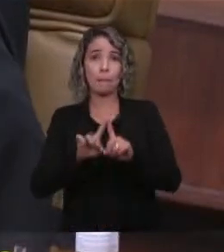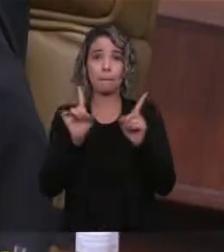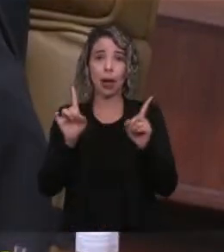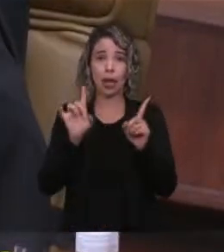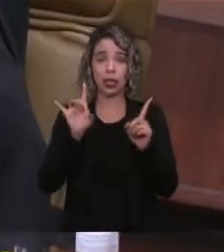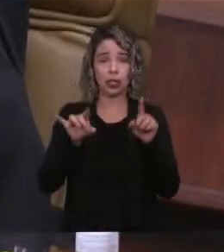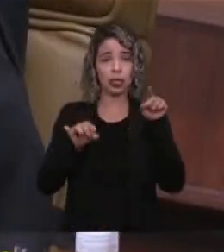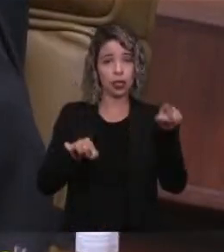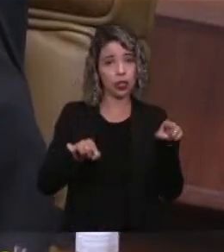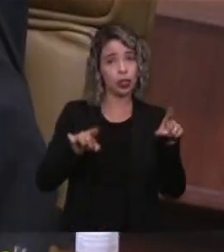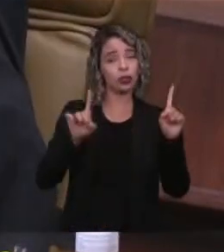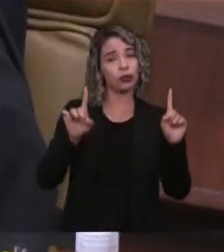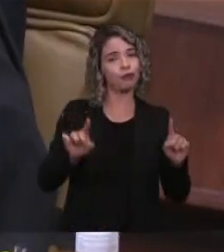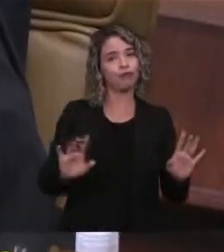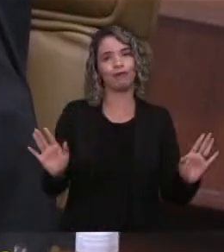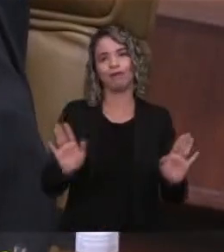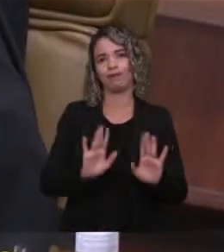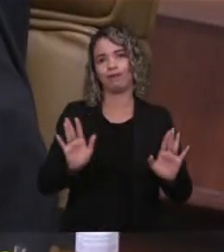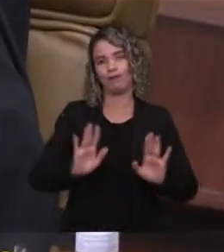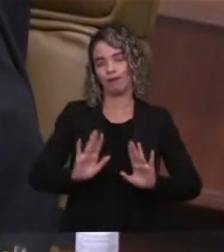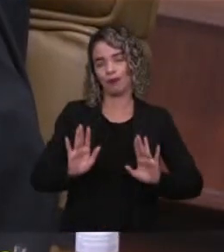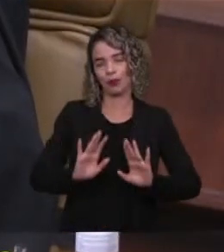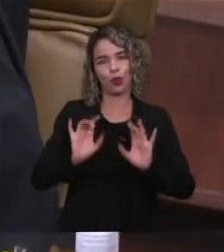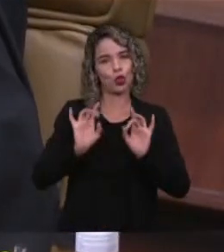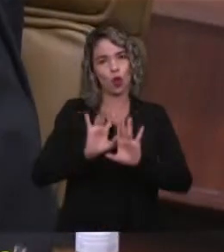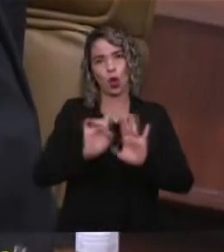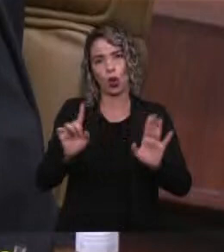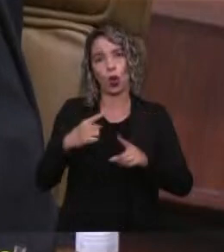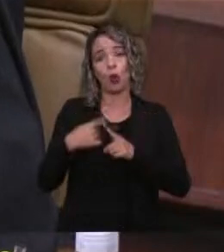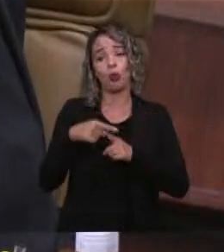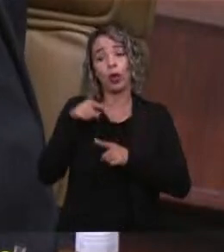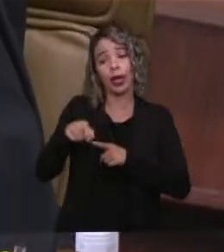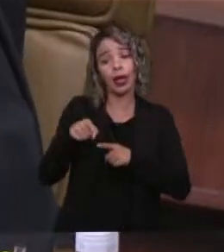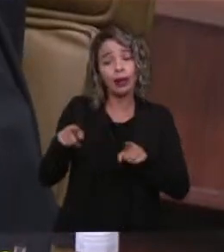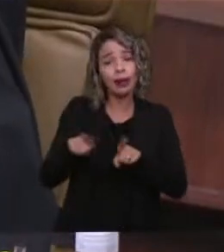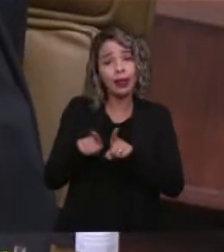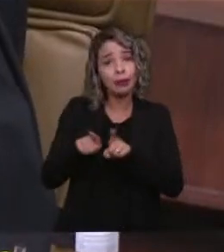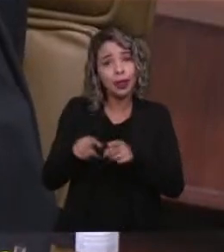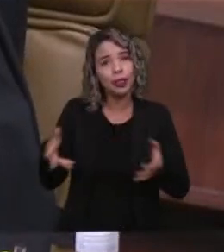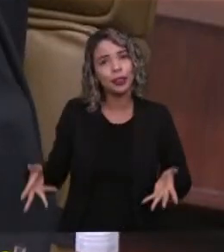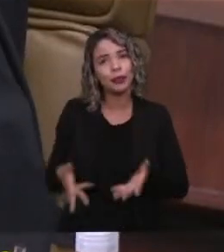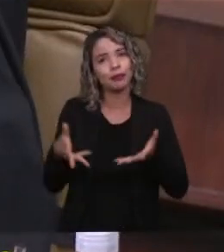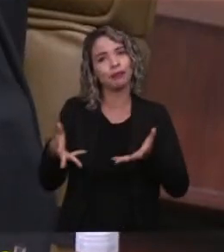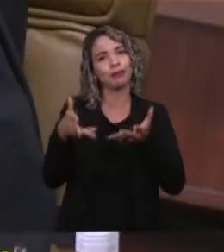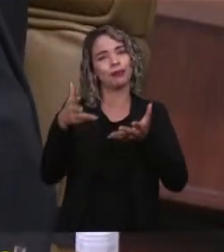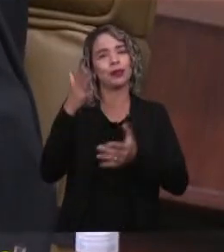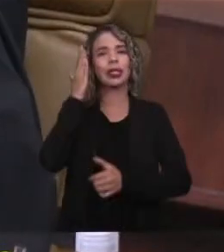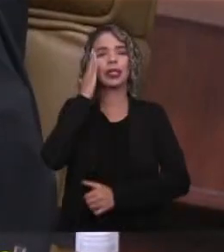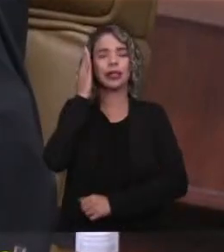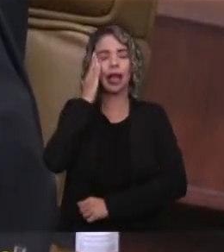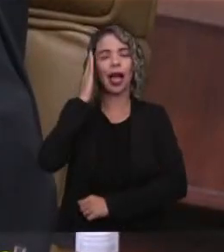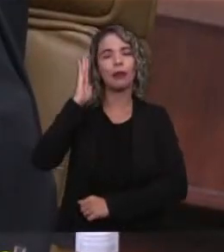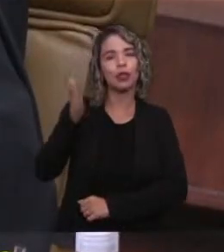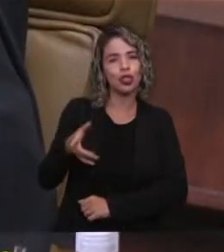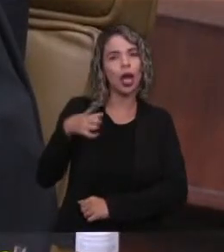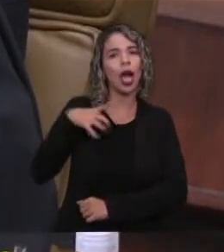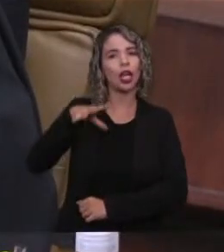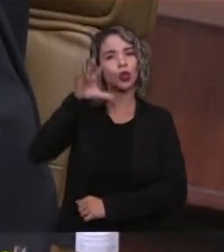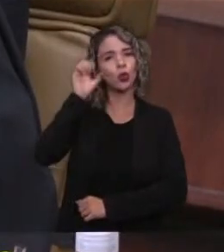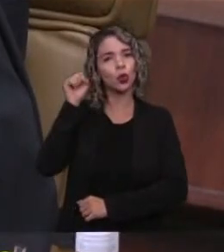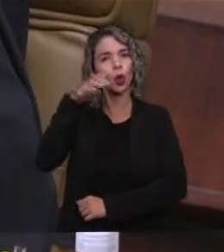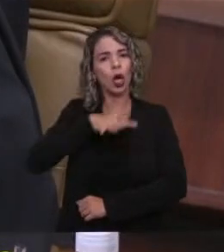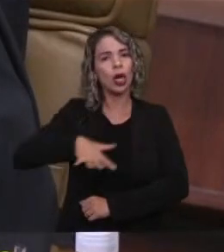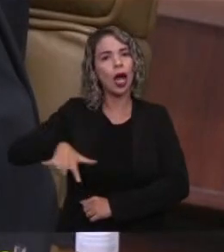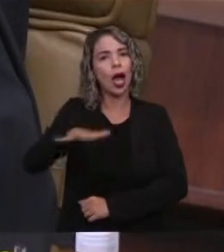essa fala, até porque ele também é um colaborador, ainda que tenha sido ouvido em ambiente